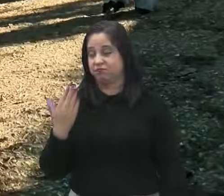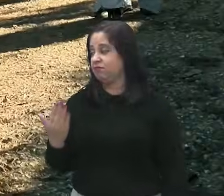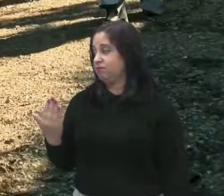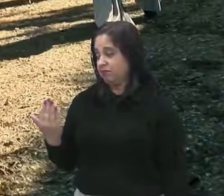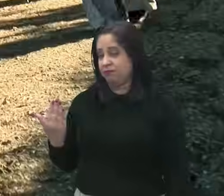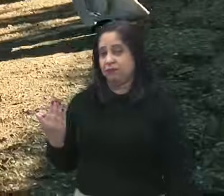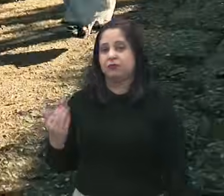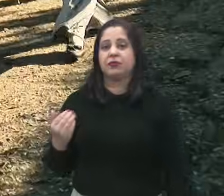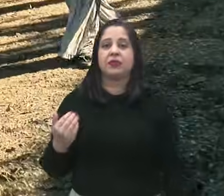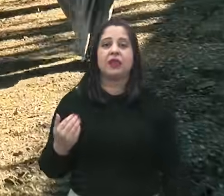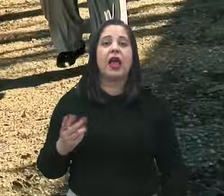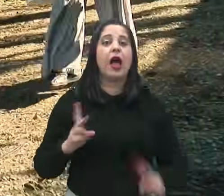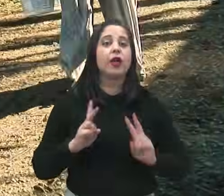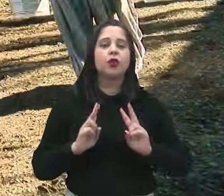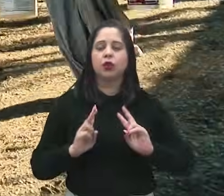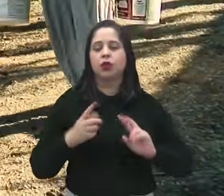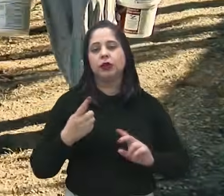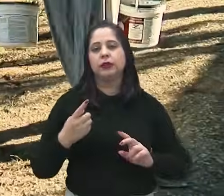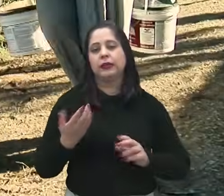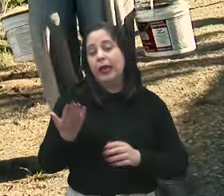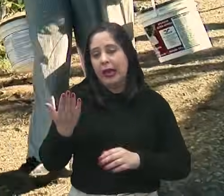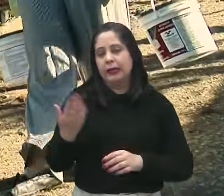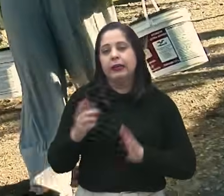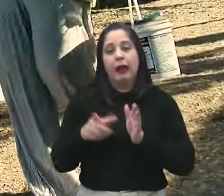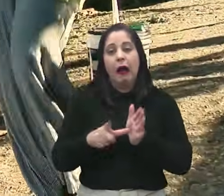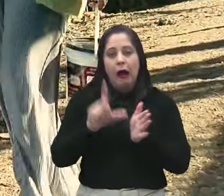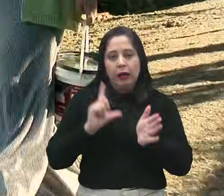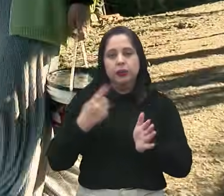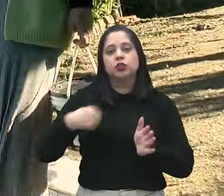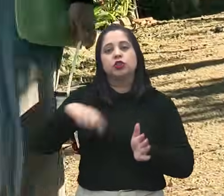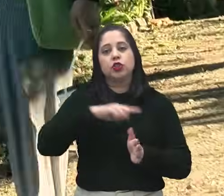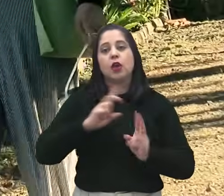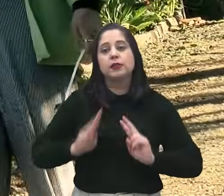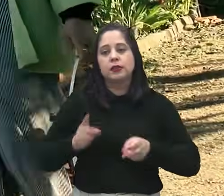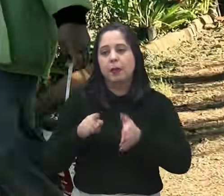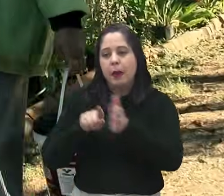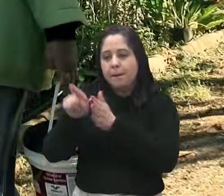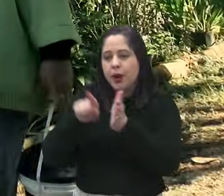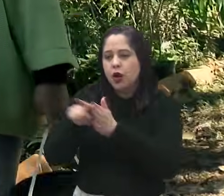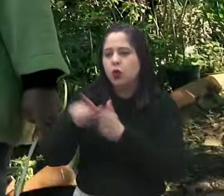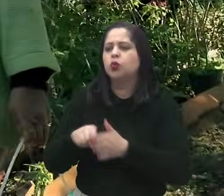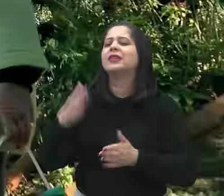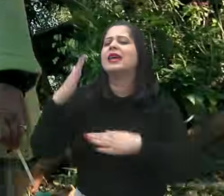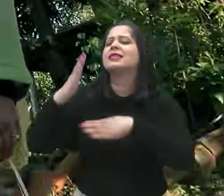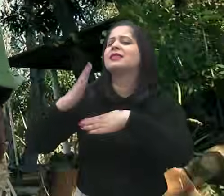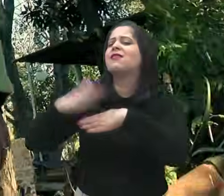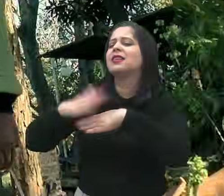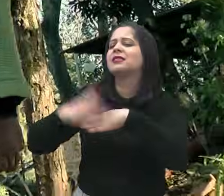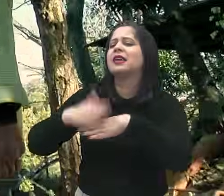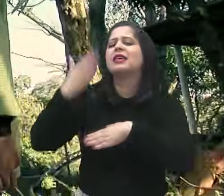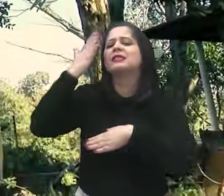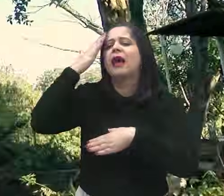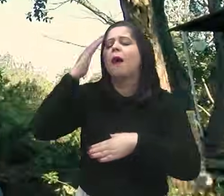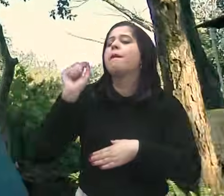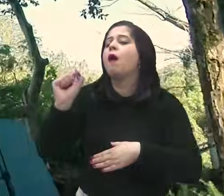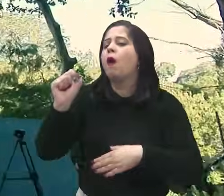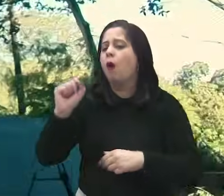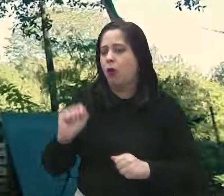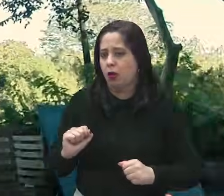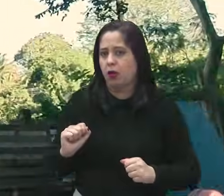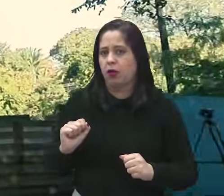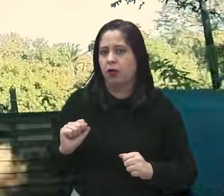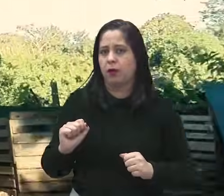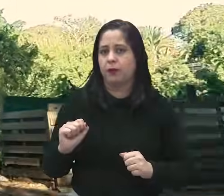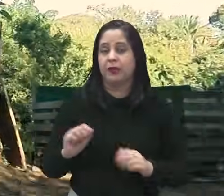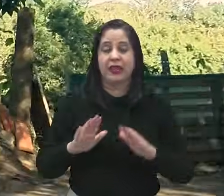para as pessoas falarem sobre os seus saberes e aquilo que elas gostariam de ofertar, enfim, né? Numa dessas rodas de